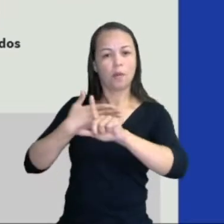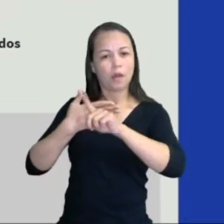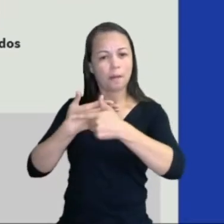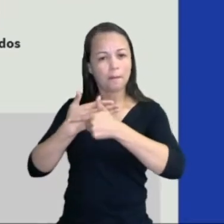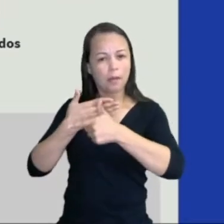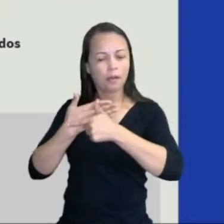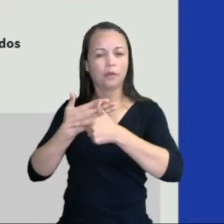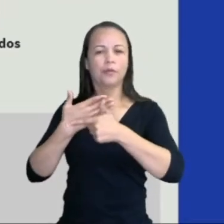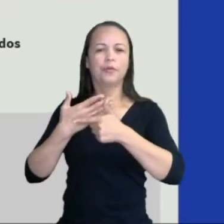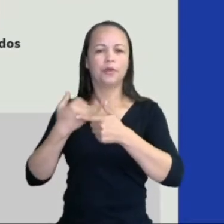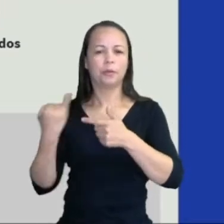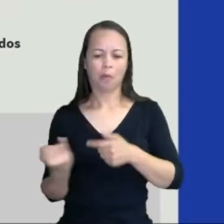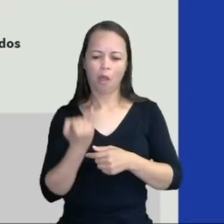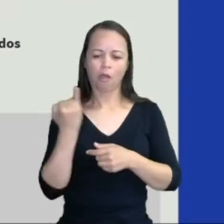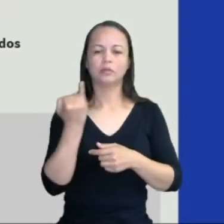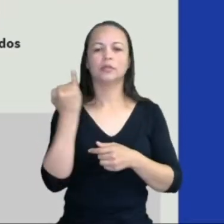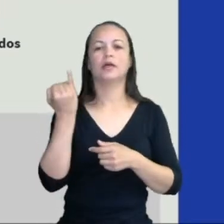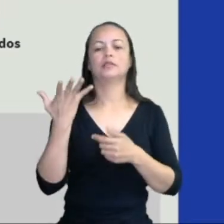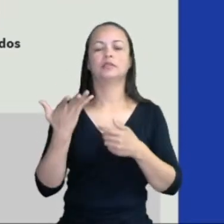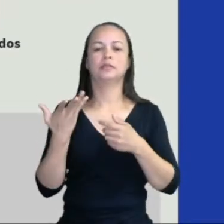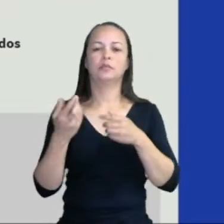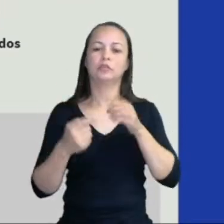gente o cita, porque